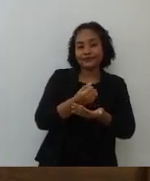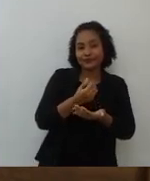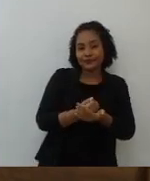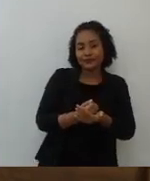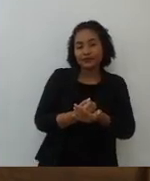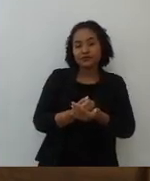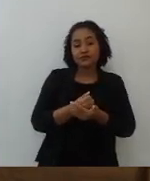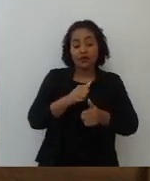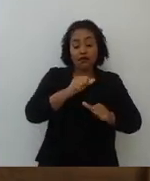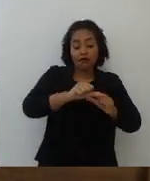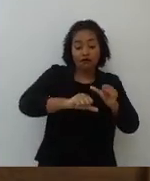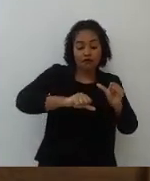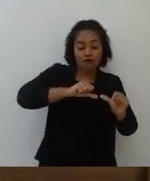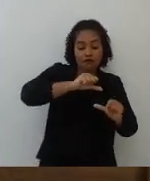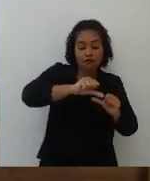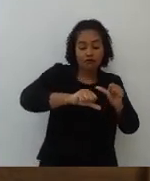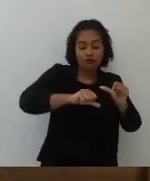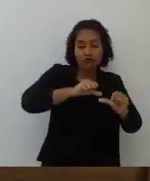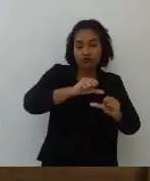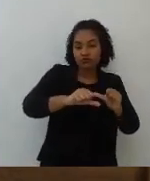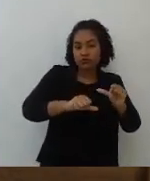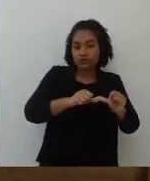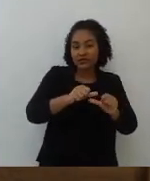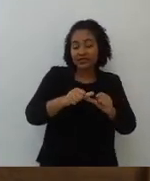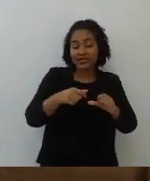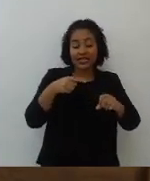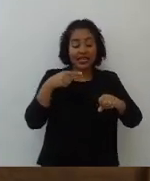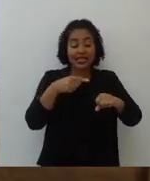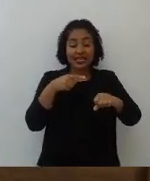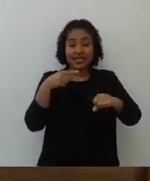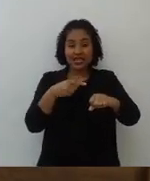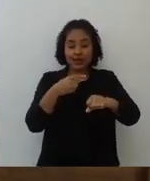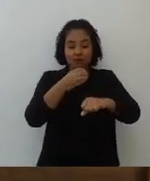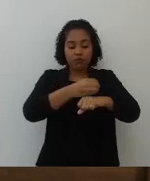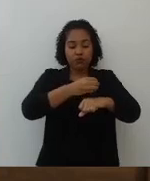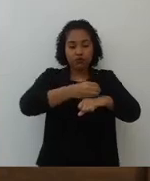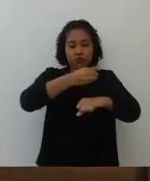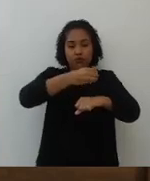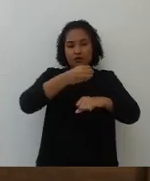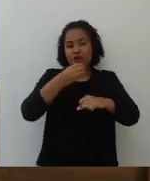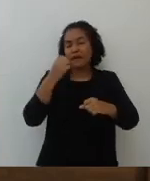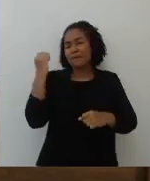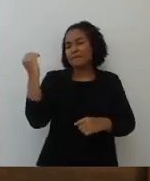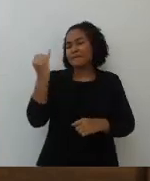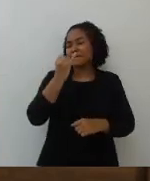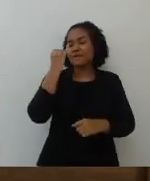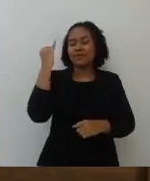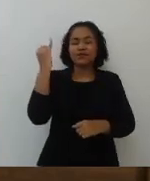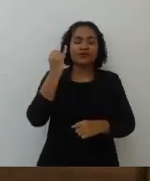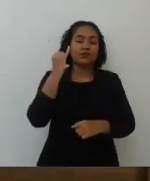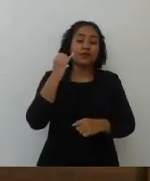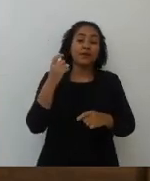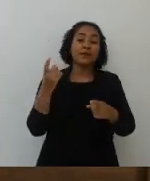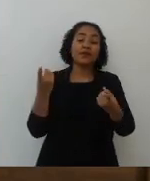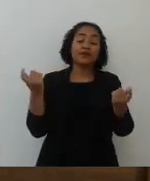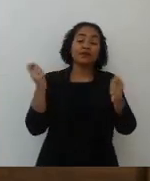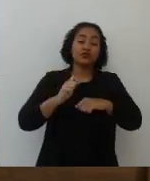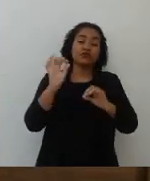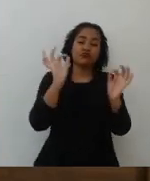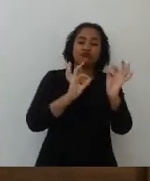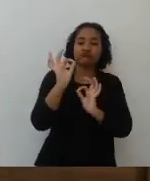de transformação. Então, o complexo de Golgi, ele é essencial na célula para toda a organização